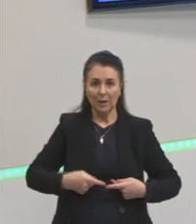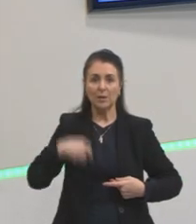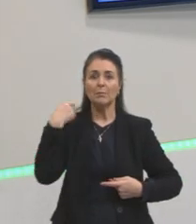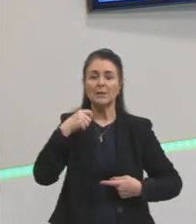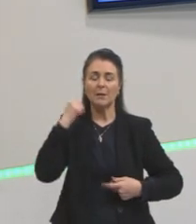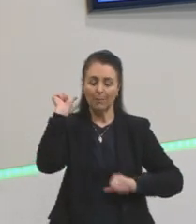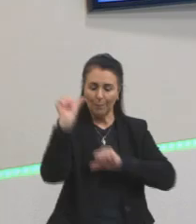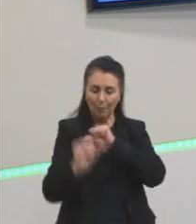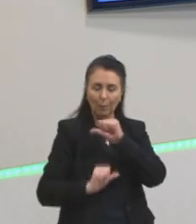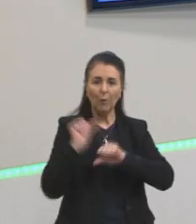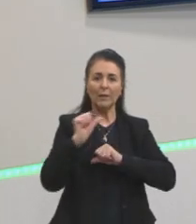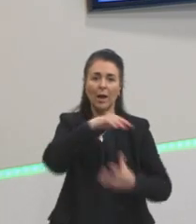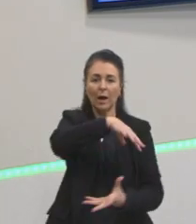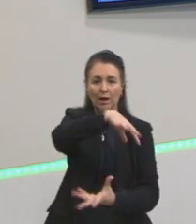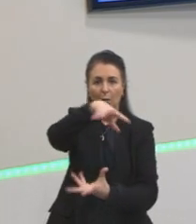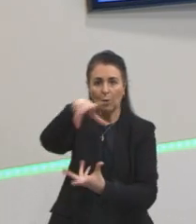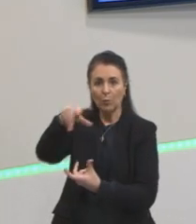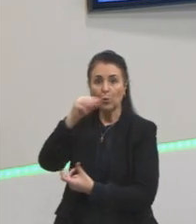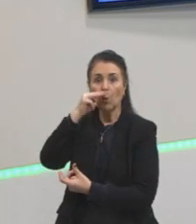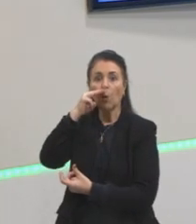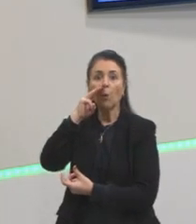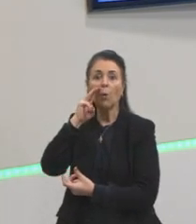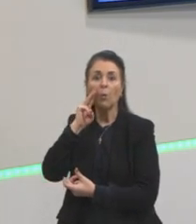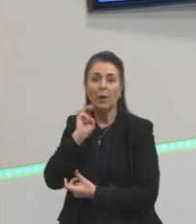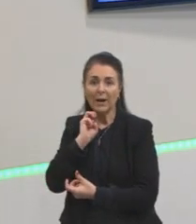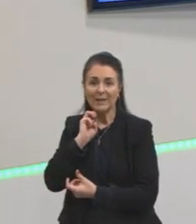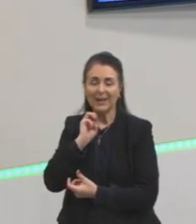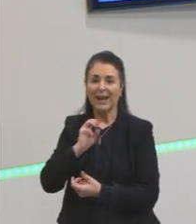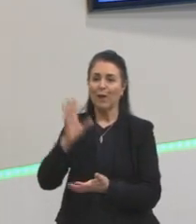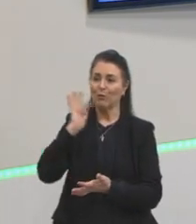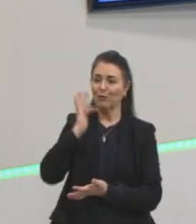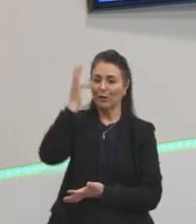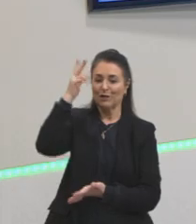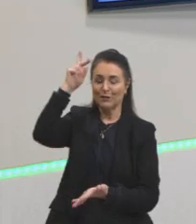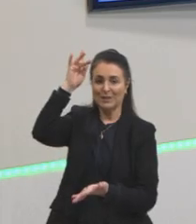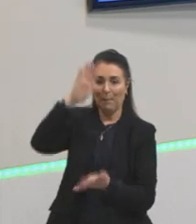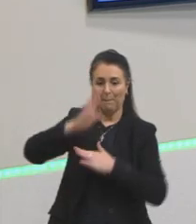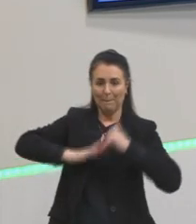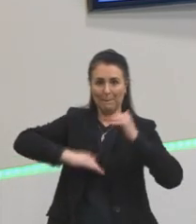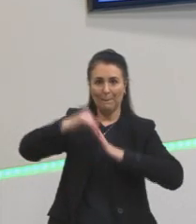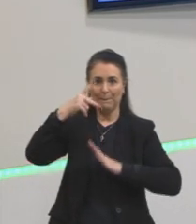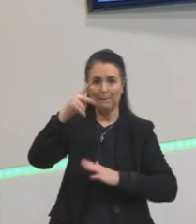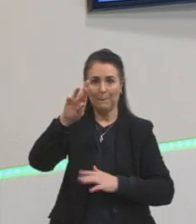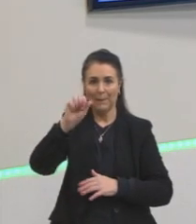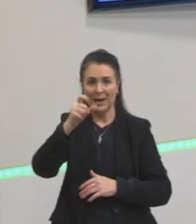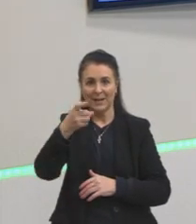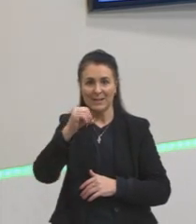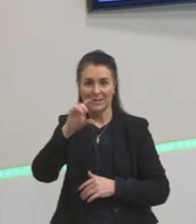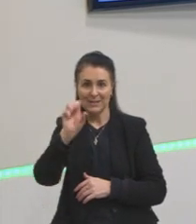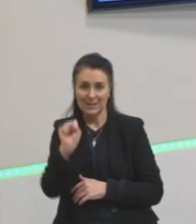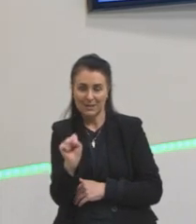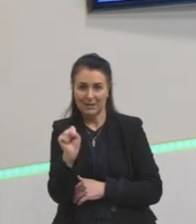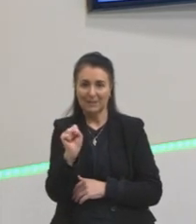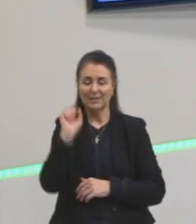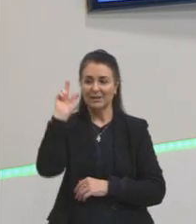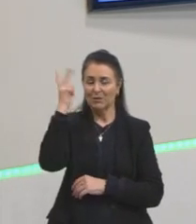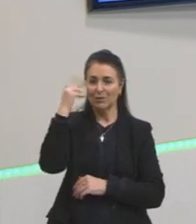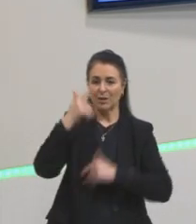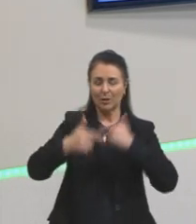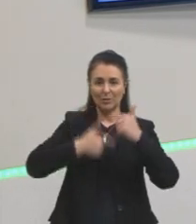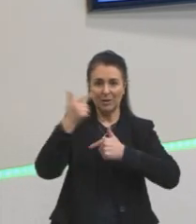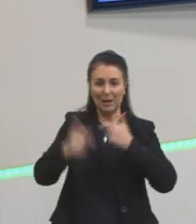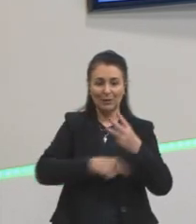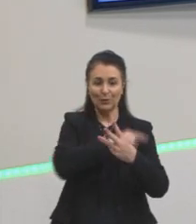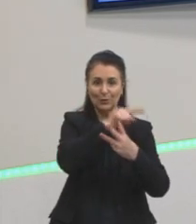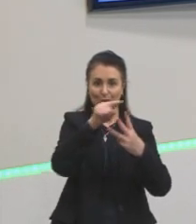transformar o mundo né O Max é o filósofo da práxis Ah e assim com essa história do trabalho com a história desses